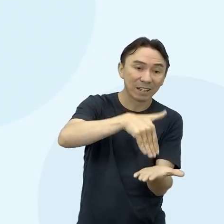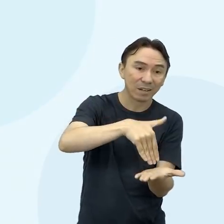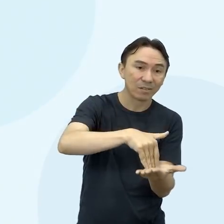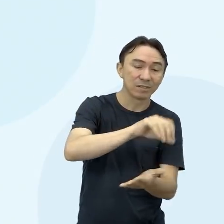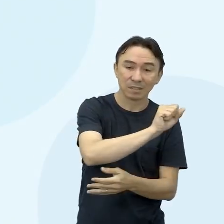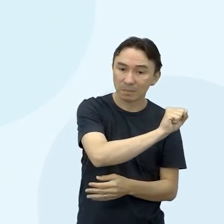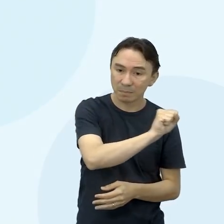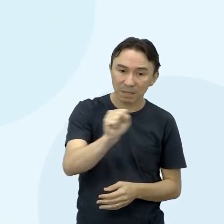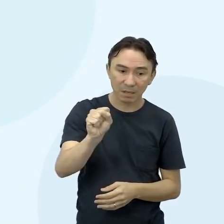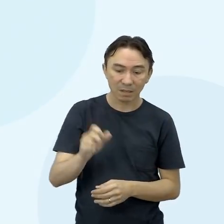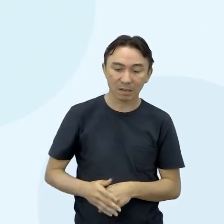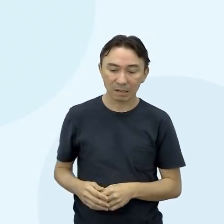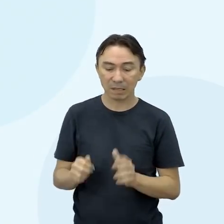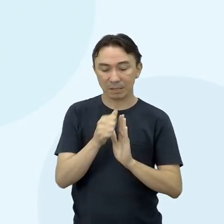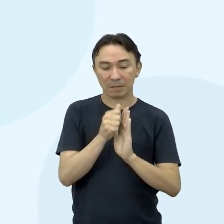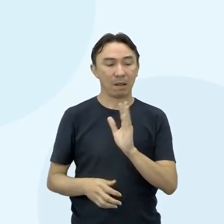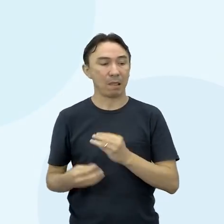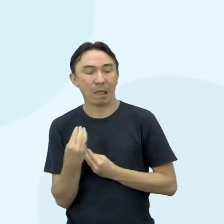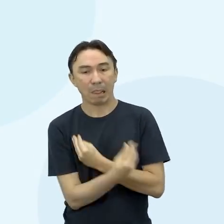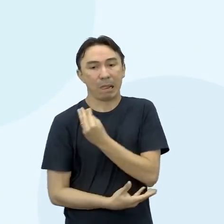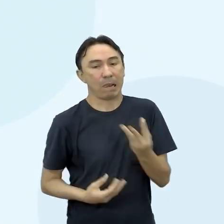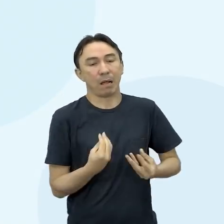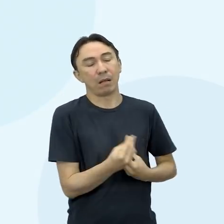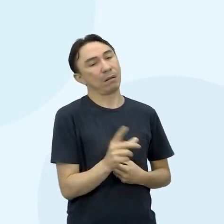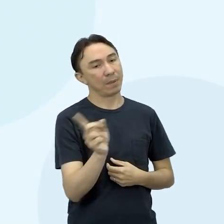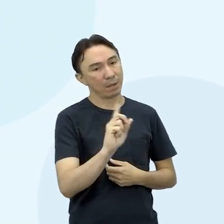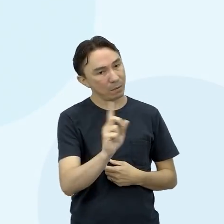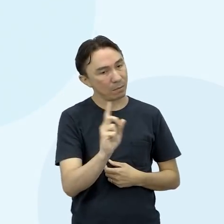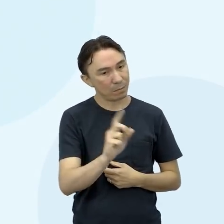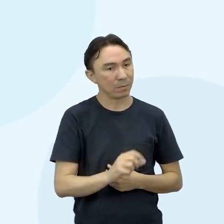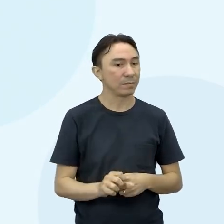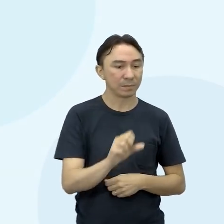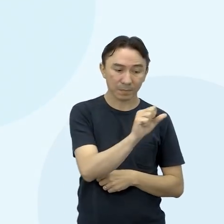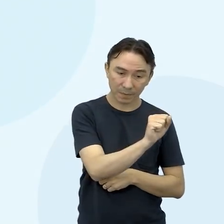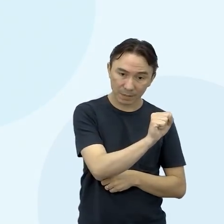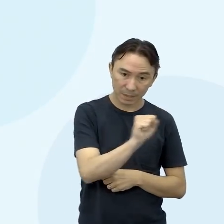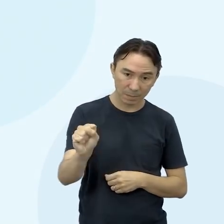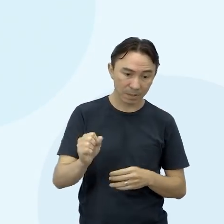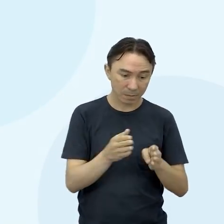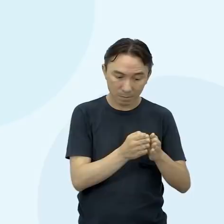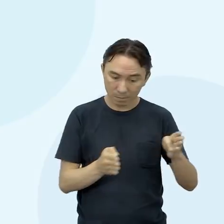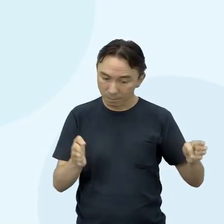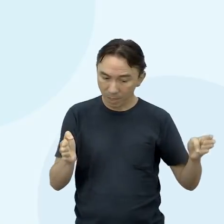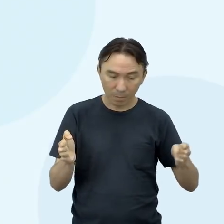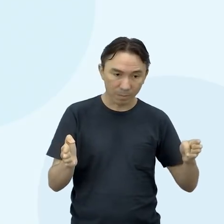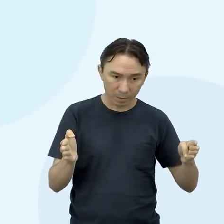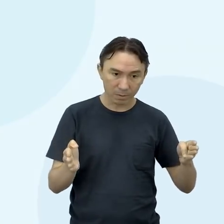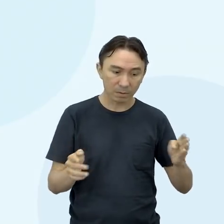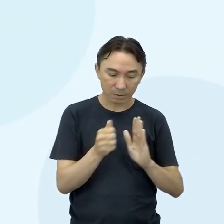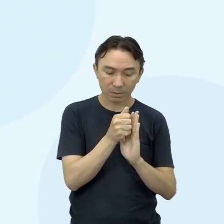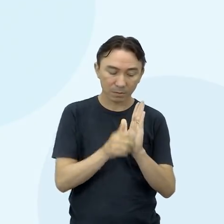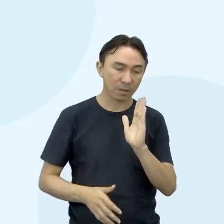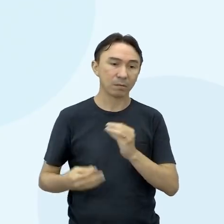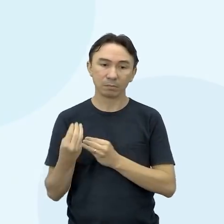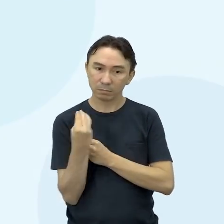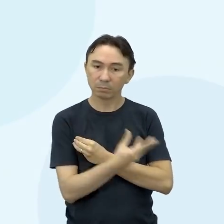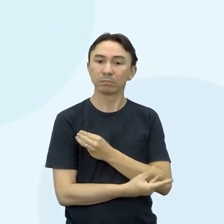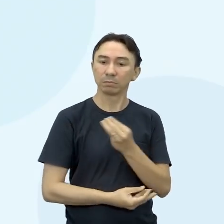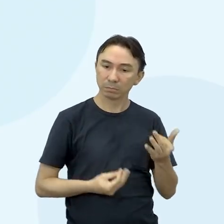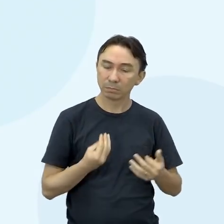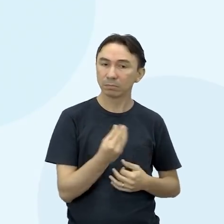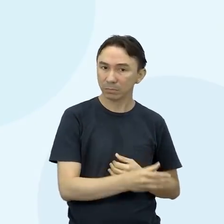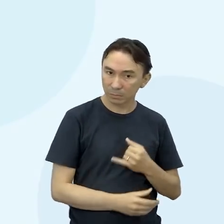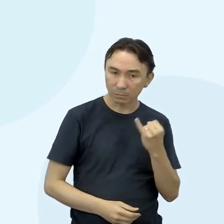ao longo do semestre, do desenvolvimento das atividades, ir tendo atividades, né? Entregando atividades. Sim, lembrando